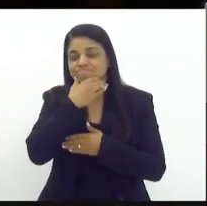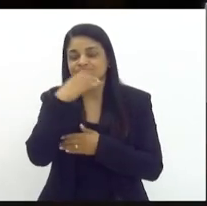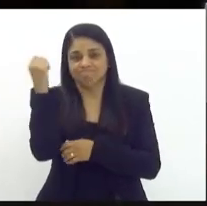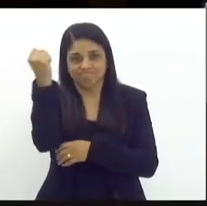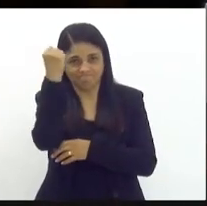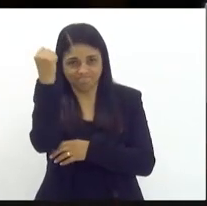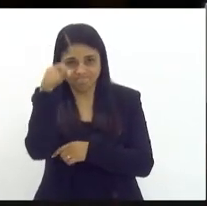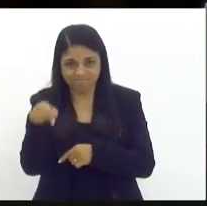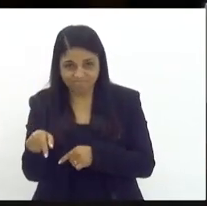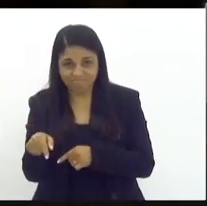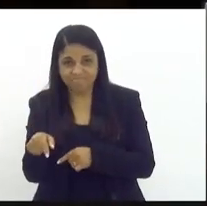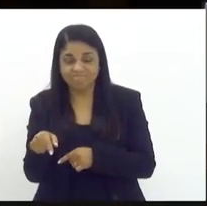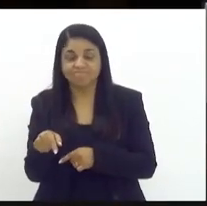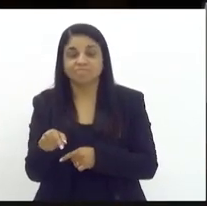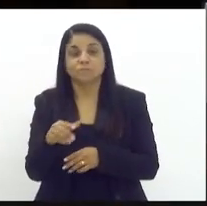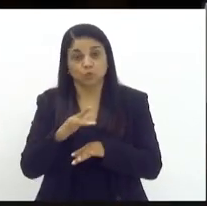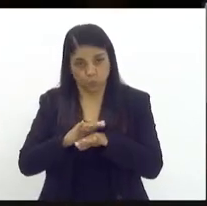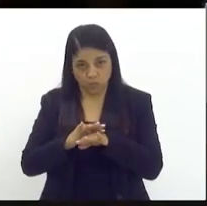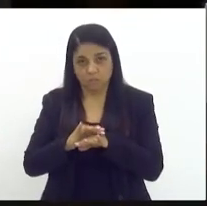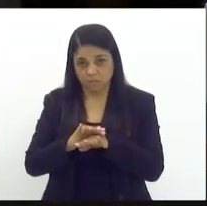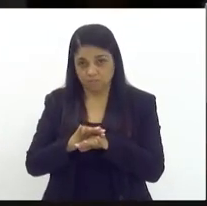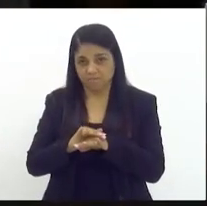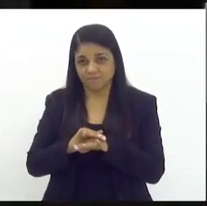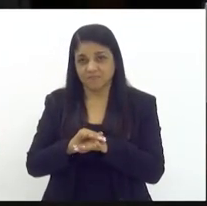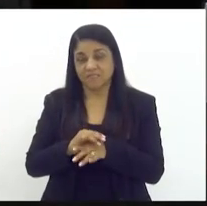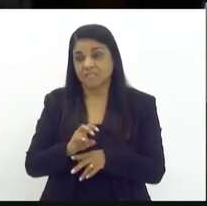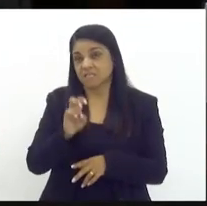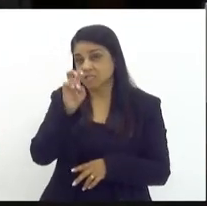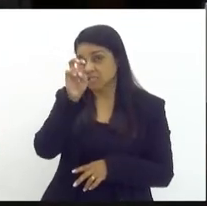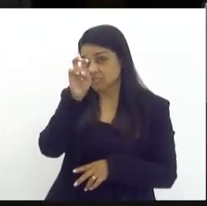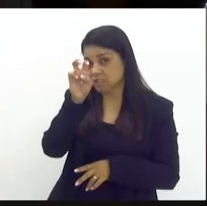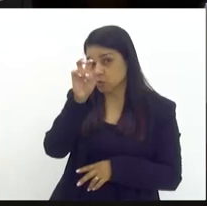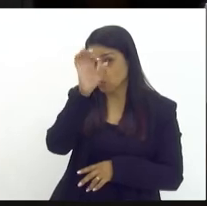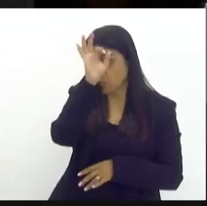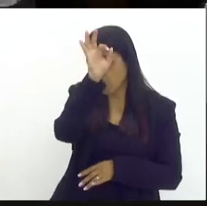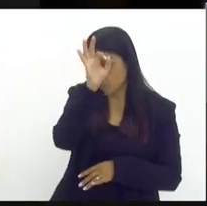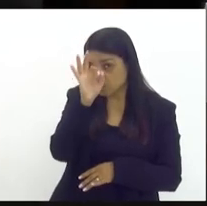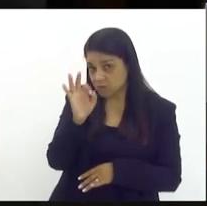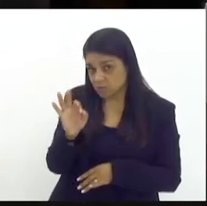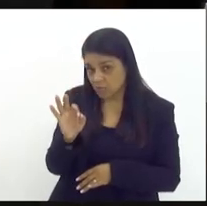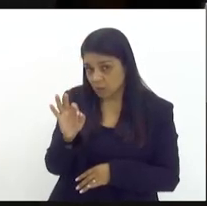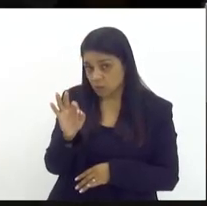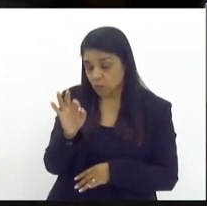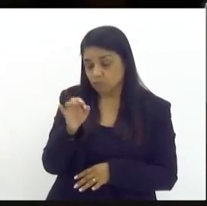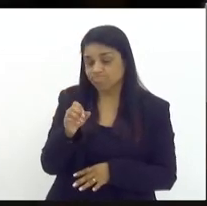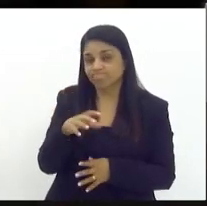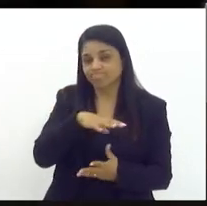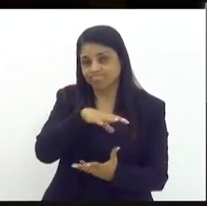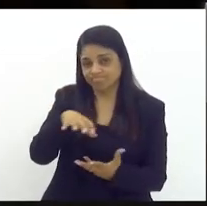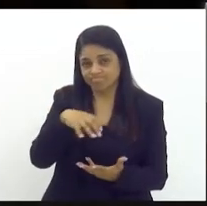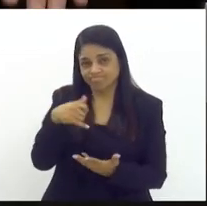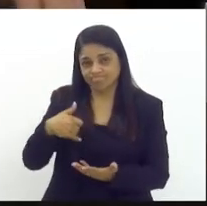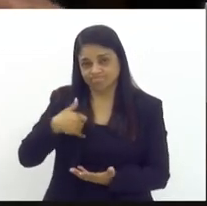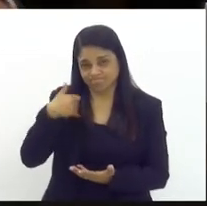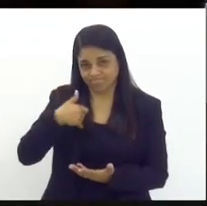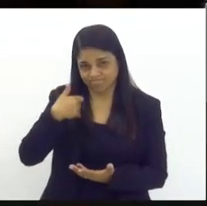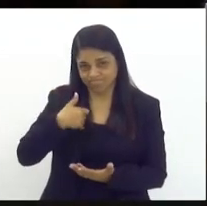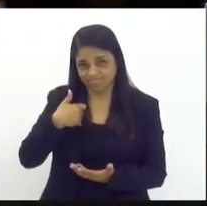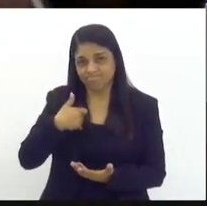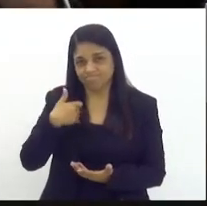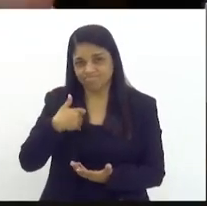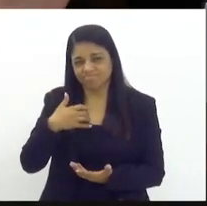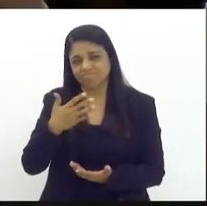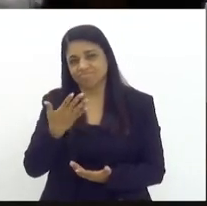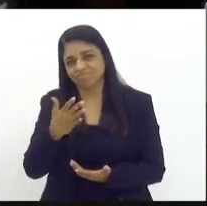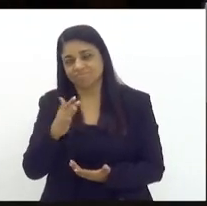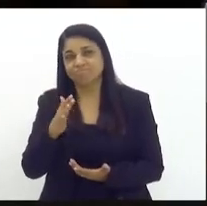é o mesmo ou são 5% dos doentes tá velhinhos de doenças moléstias graves segundo o